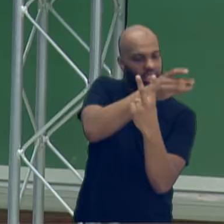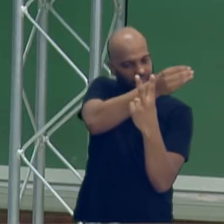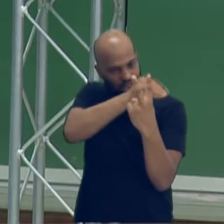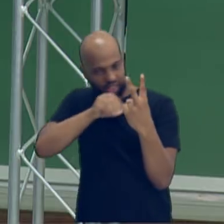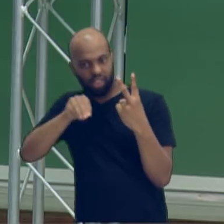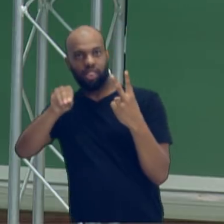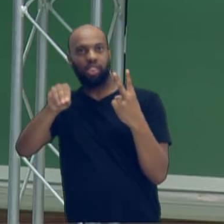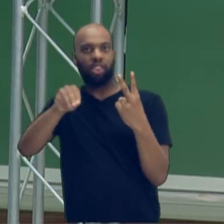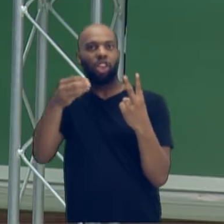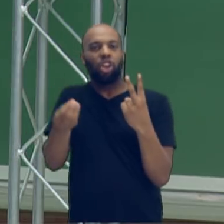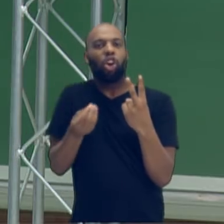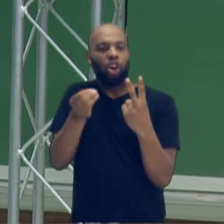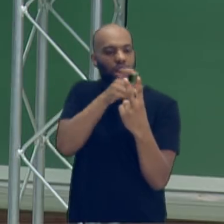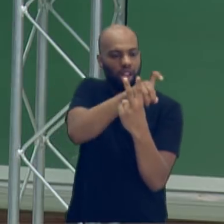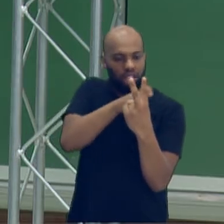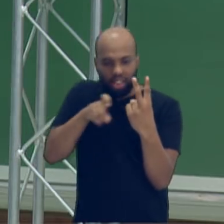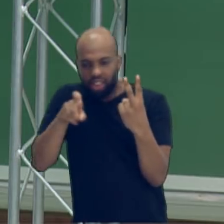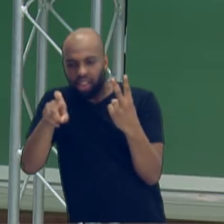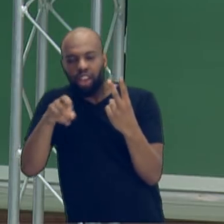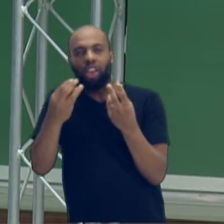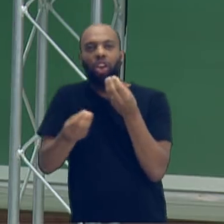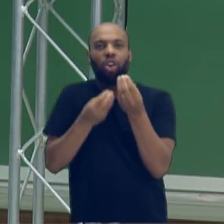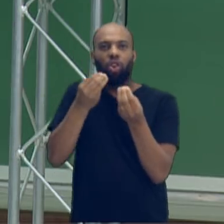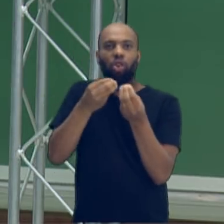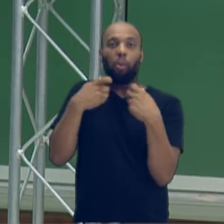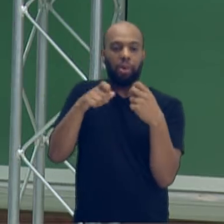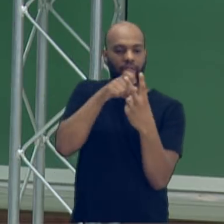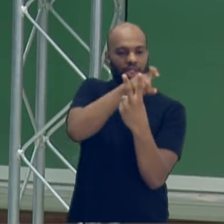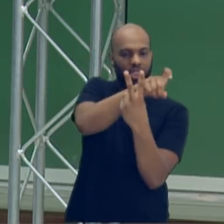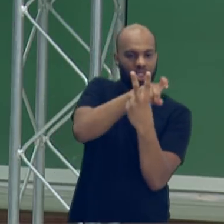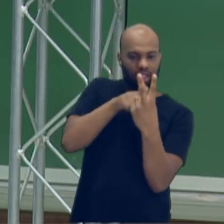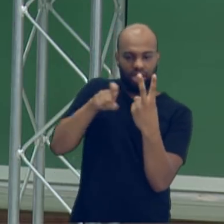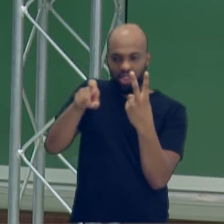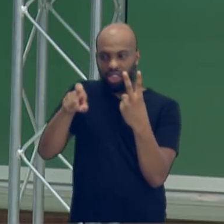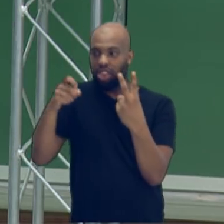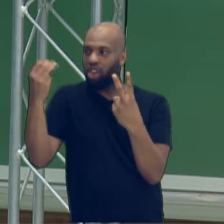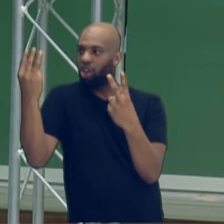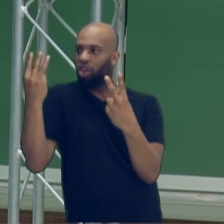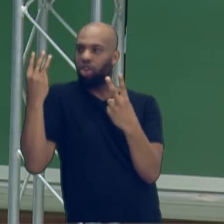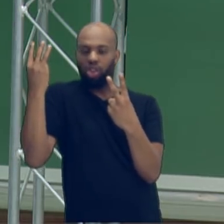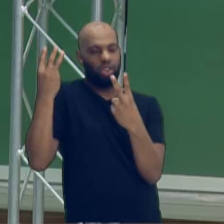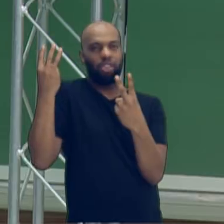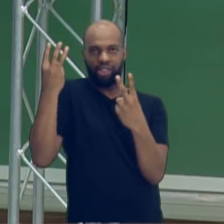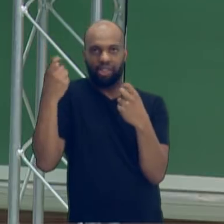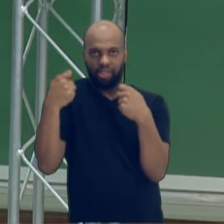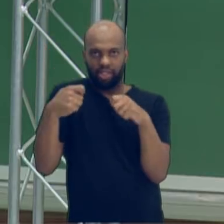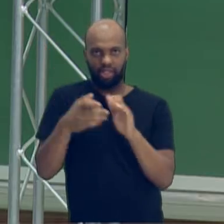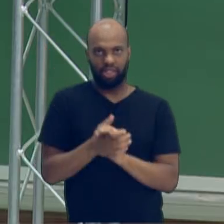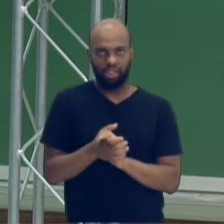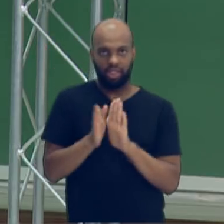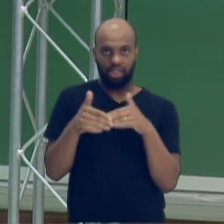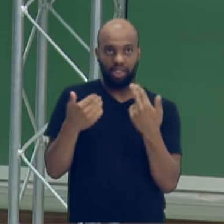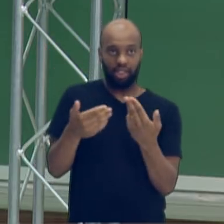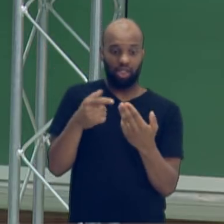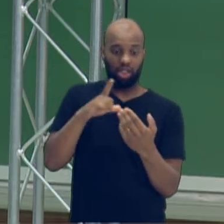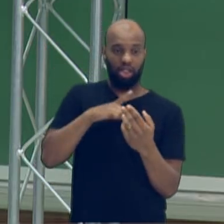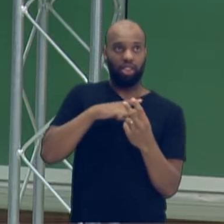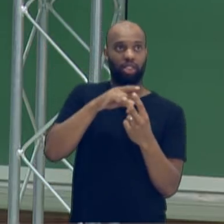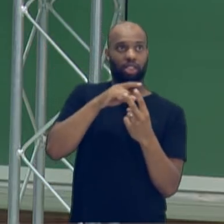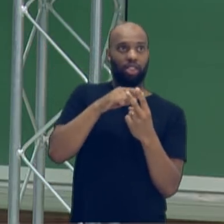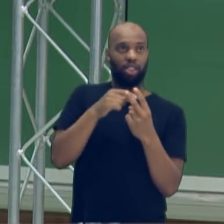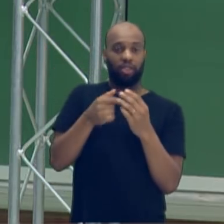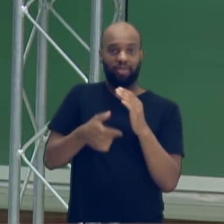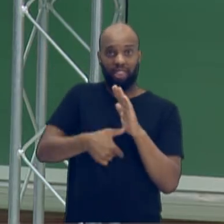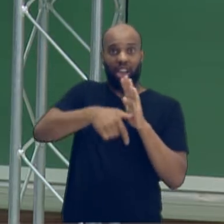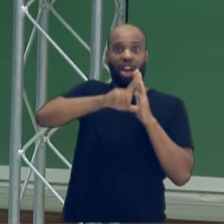cúbica, ele vai aparecer lá dentro elevado ao cubo, elevado como uma raiz cúbica. Então raiz quinta